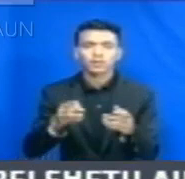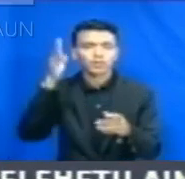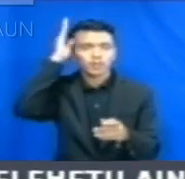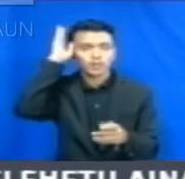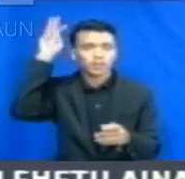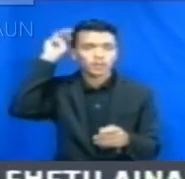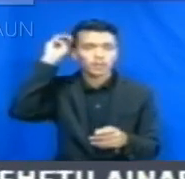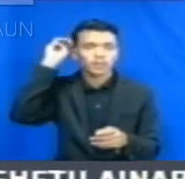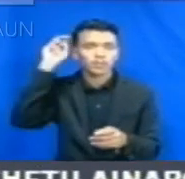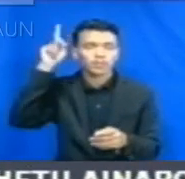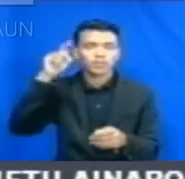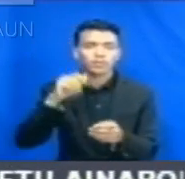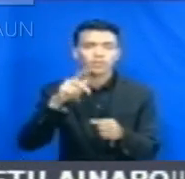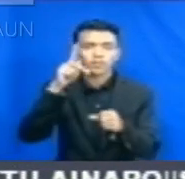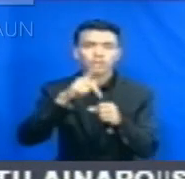Petróleo Moss